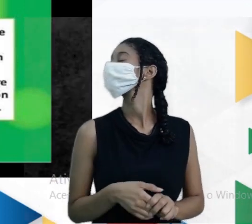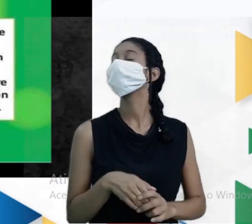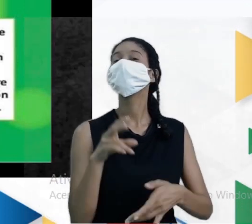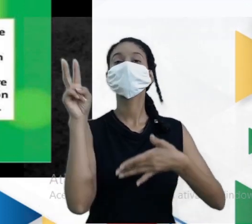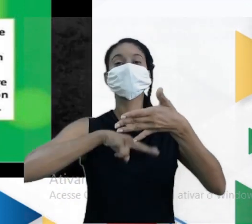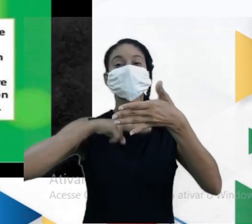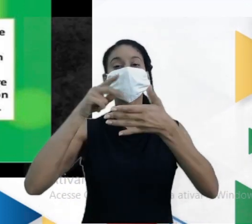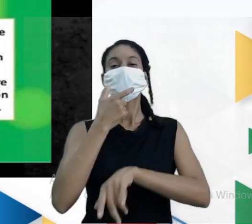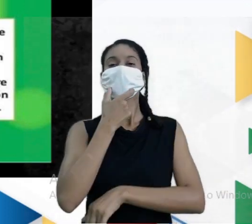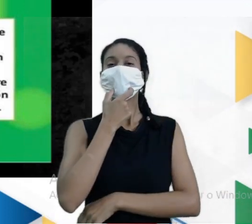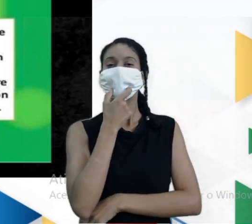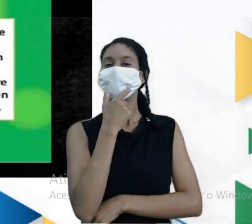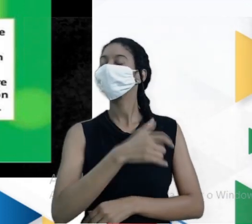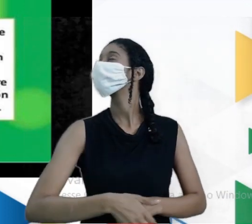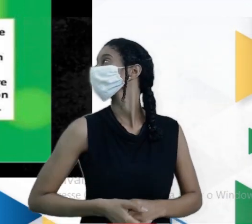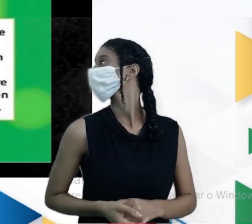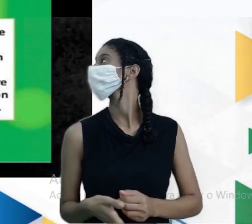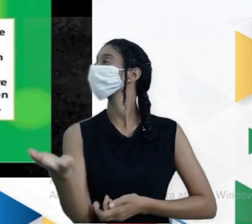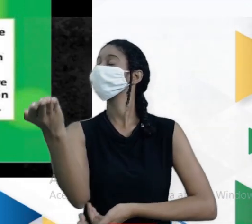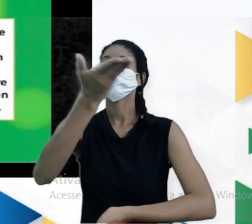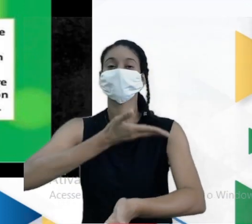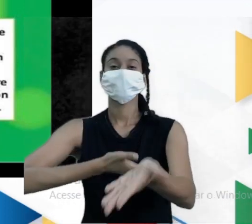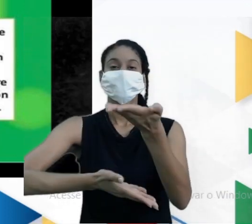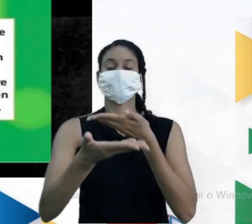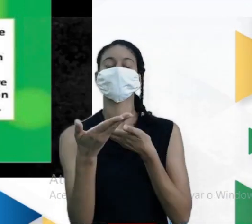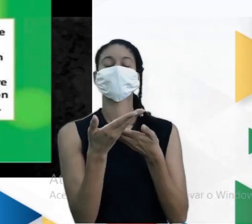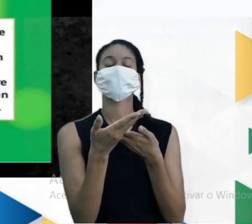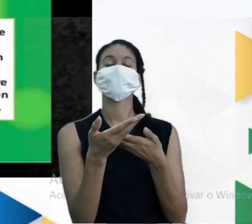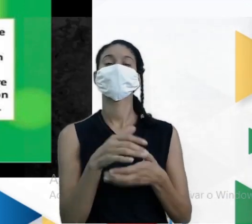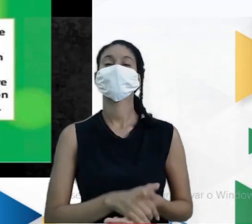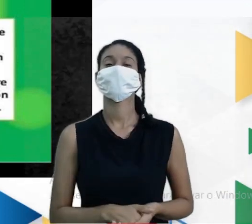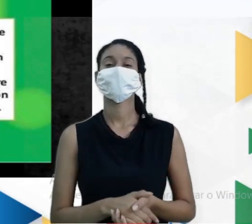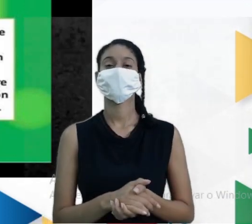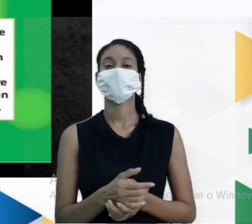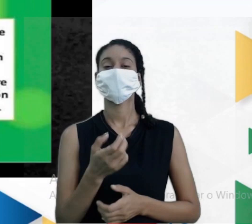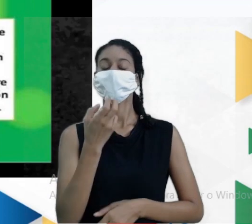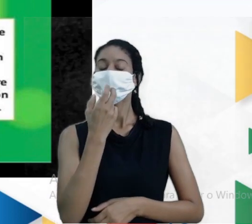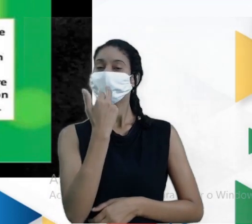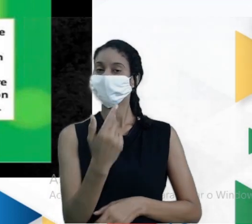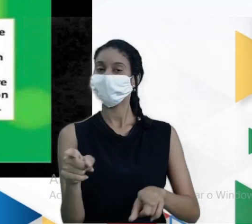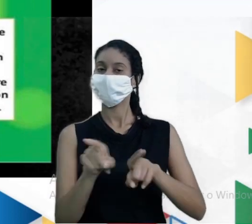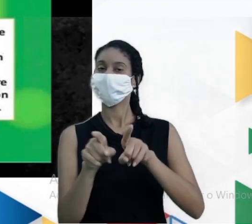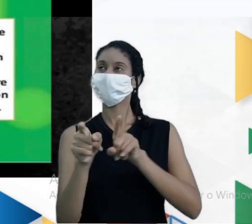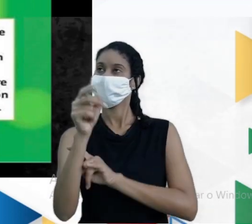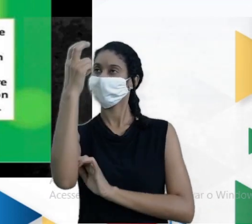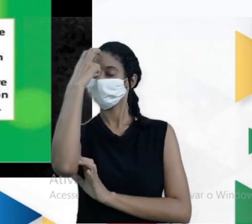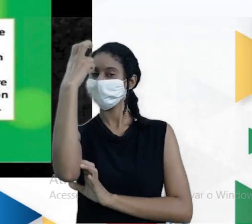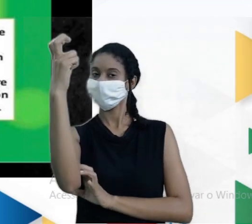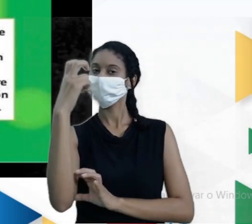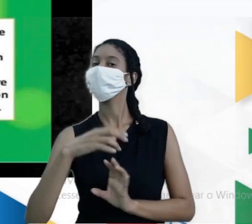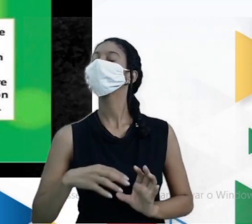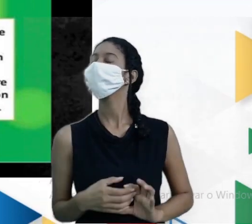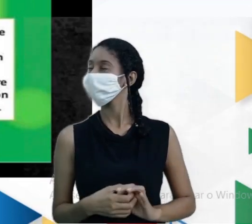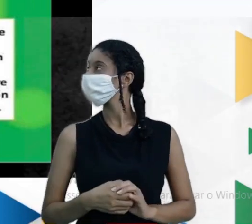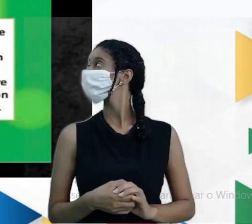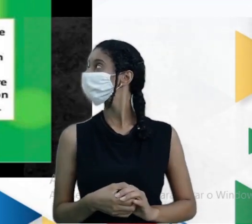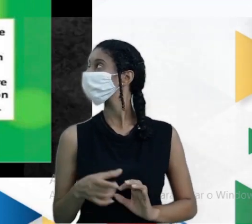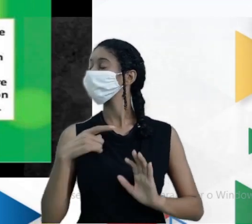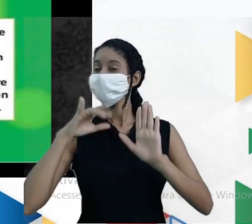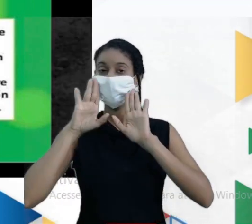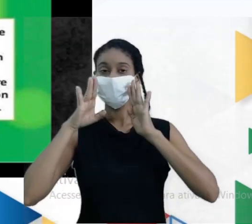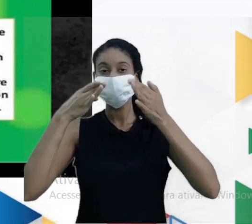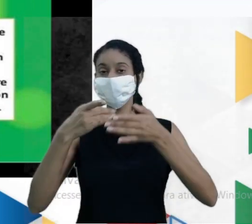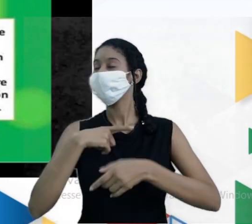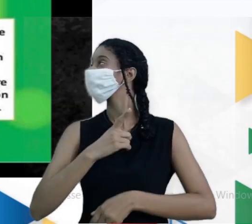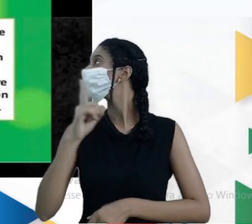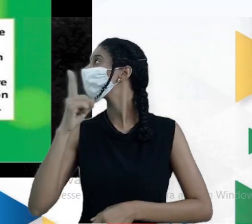language and culture, a relação entre língua e cultura. Focando na tela, nós temos 4